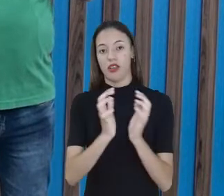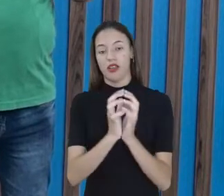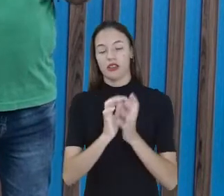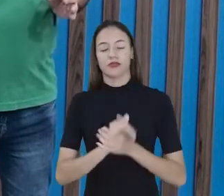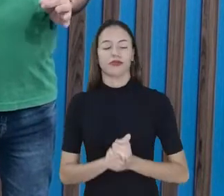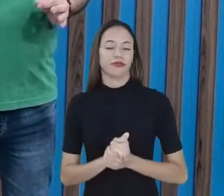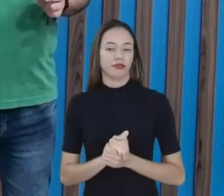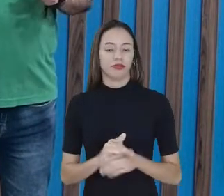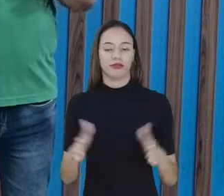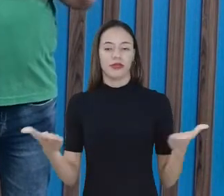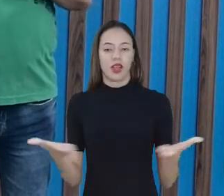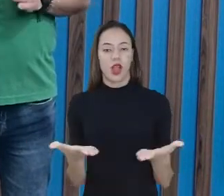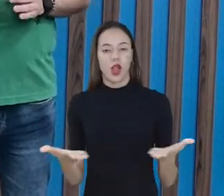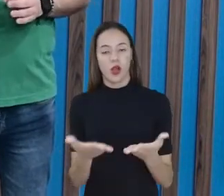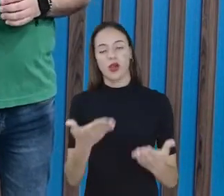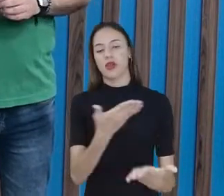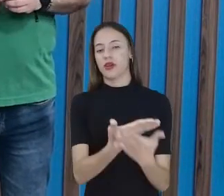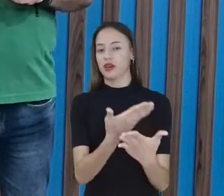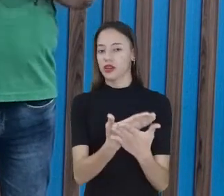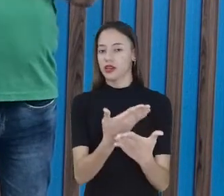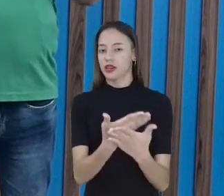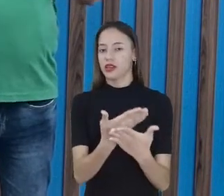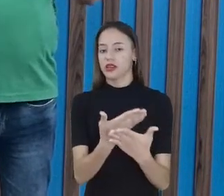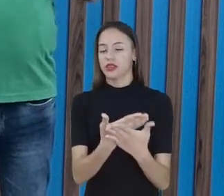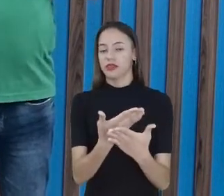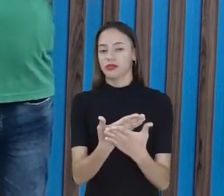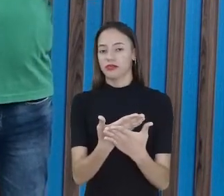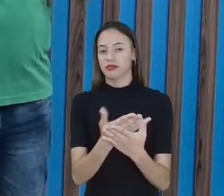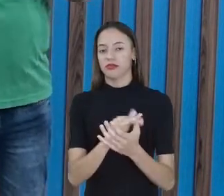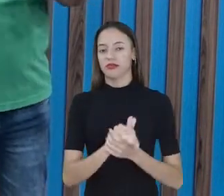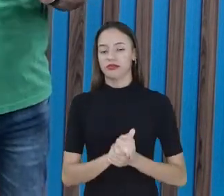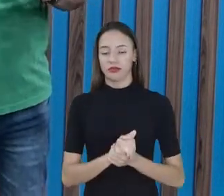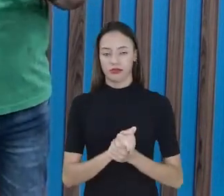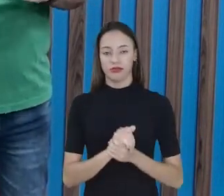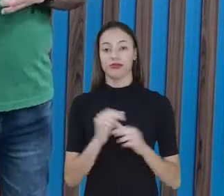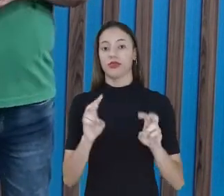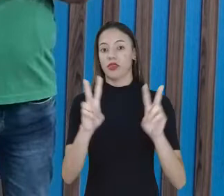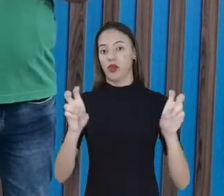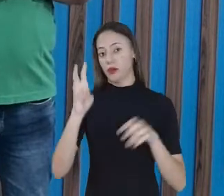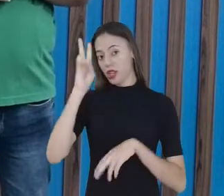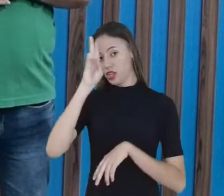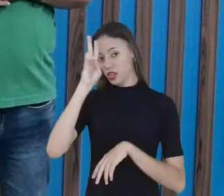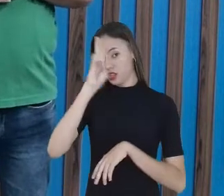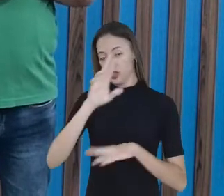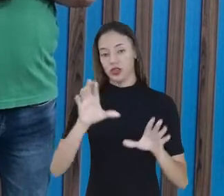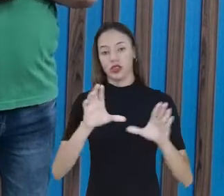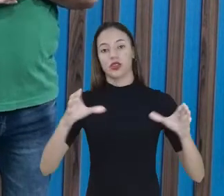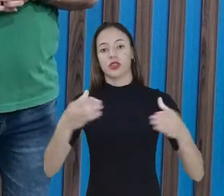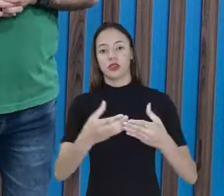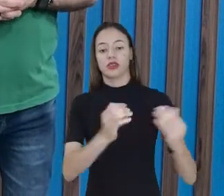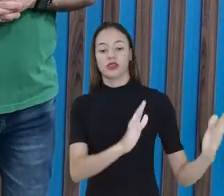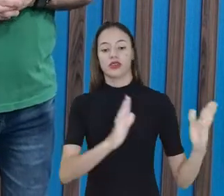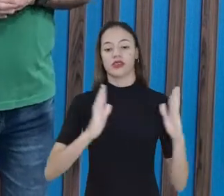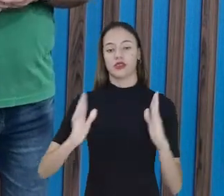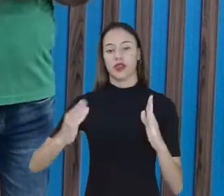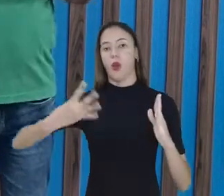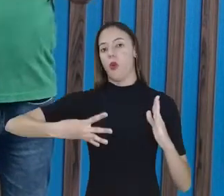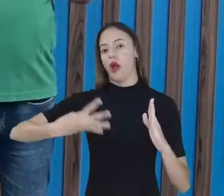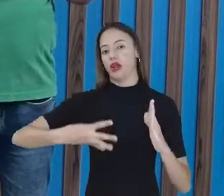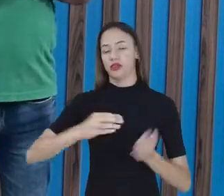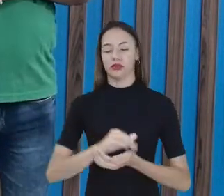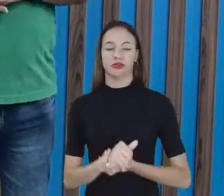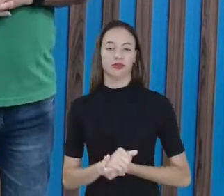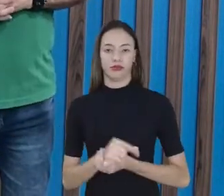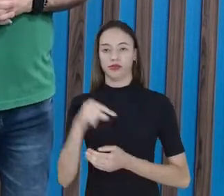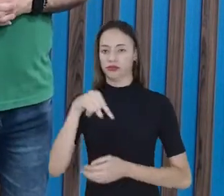para mais uma aula de História para as turmas do módulo 4, aqui